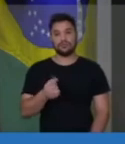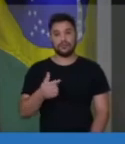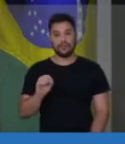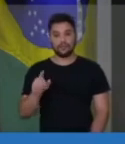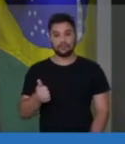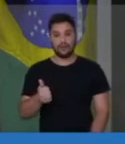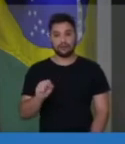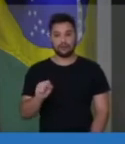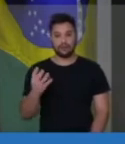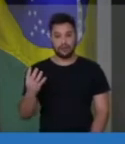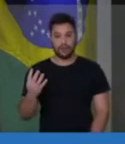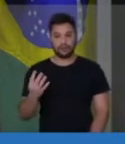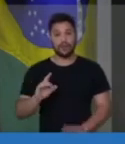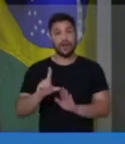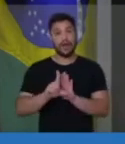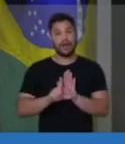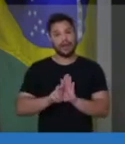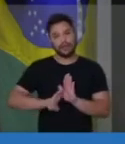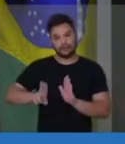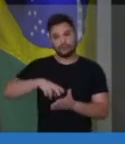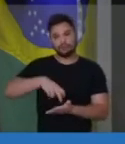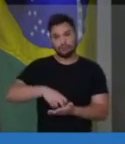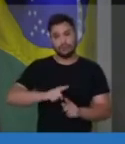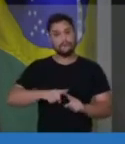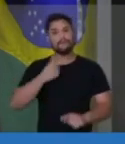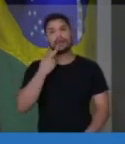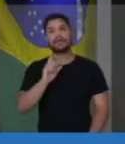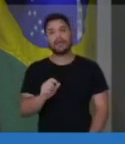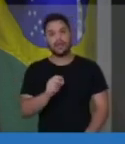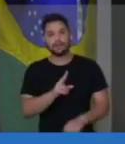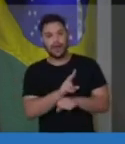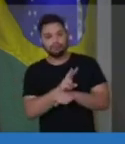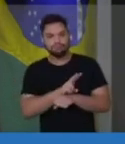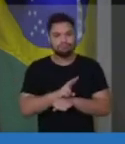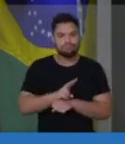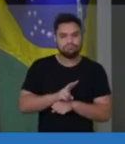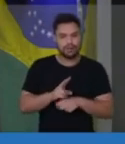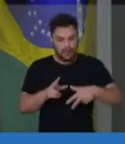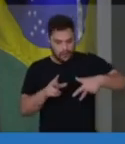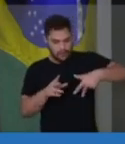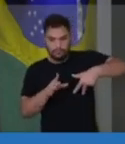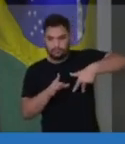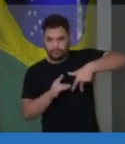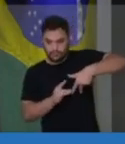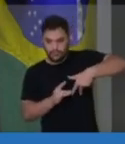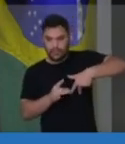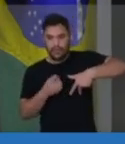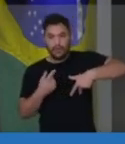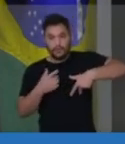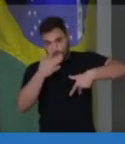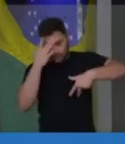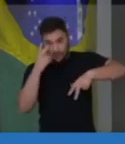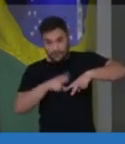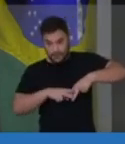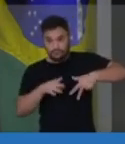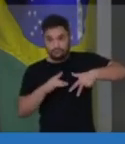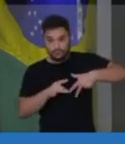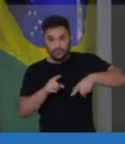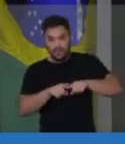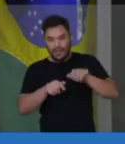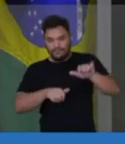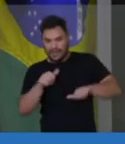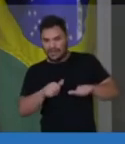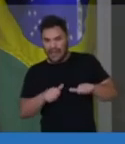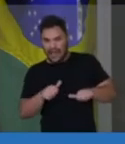de julho de 84, Lei de Execução Penal, para dispor sobre a monitoração eletrônica do preso, prever a realização do exame